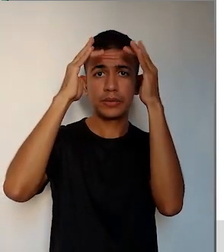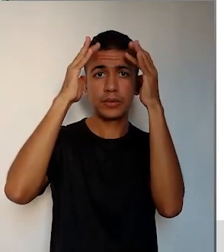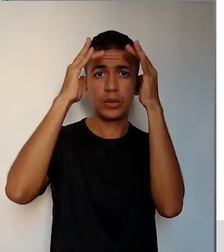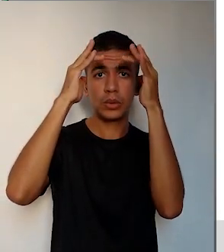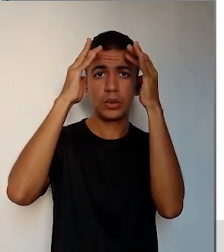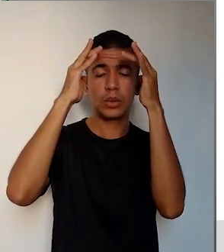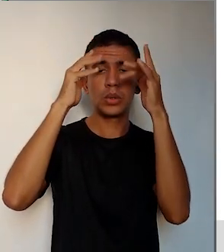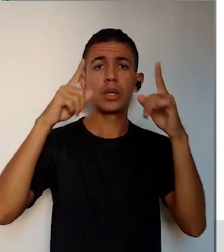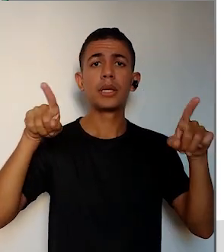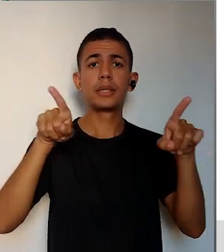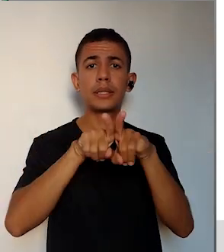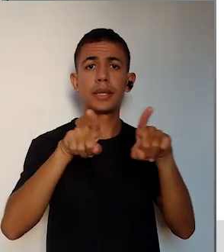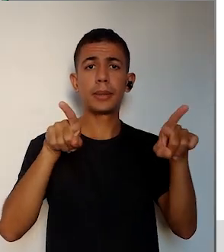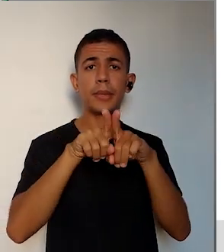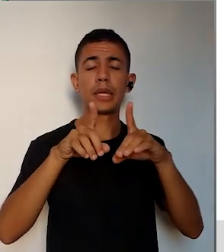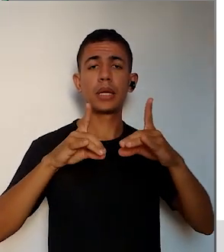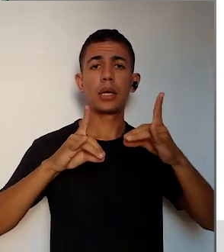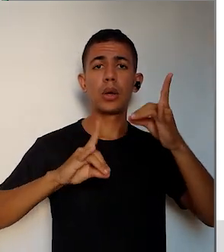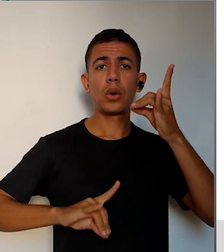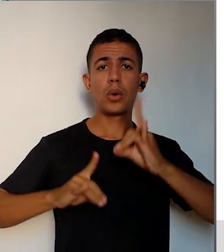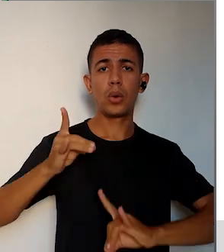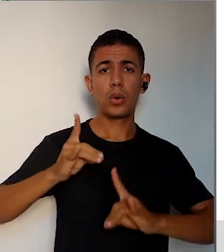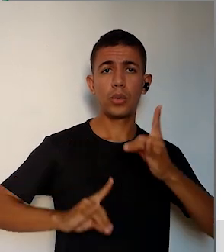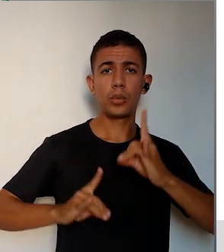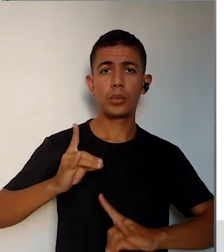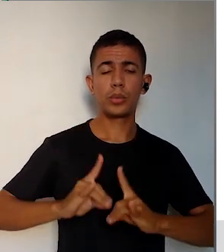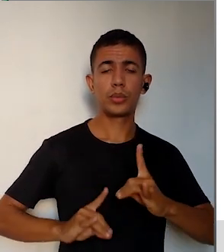autônomo e pela ação hormonal.